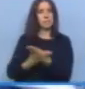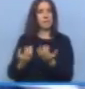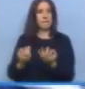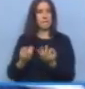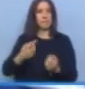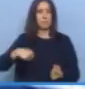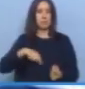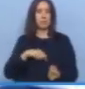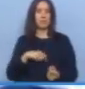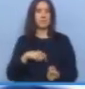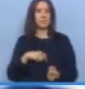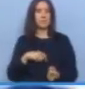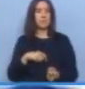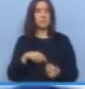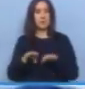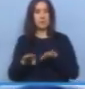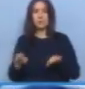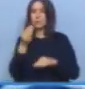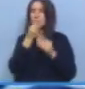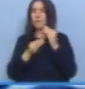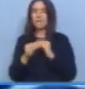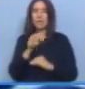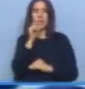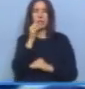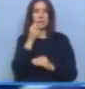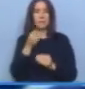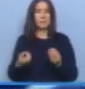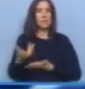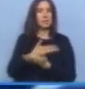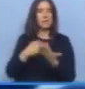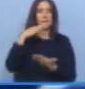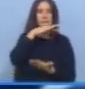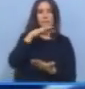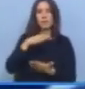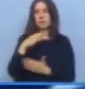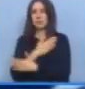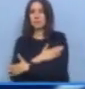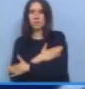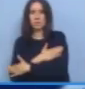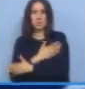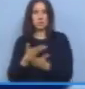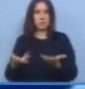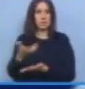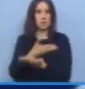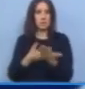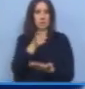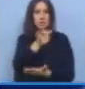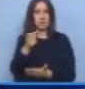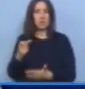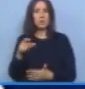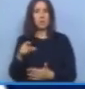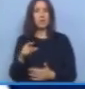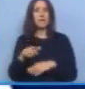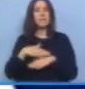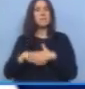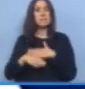é para nós... A mesa para comer sempre é uma partilha entre a família, entre os amigos, entre si. E aquilo que estamos